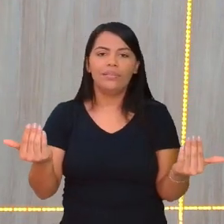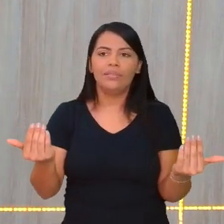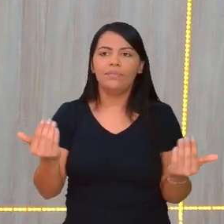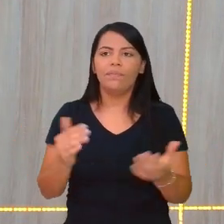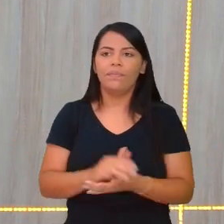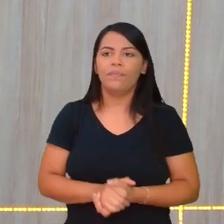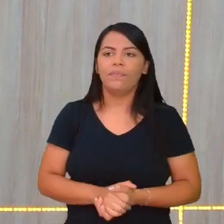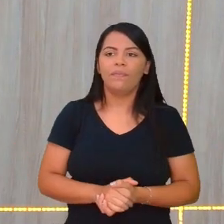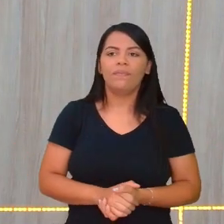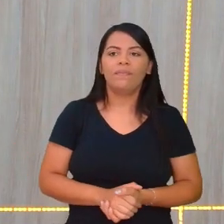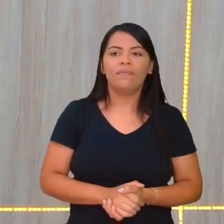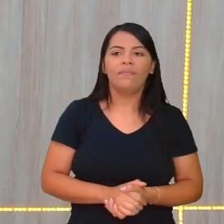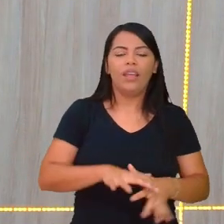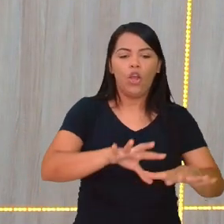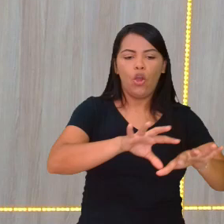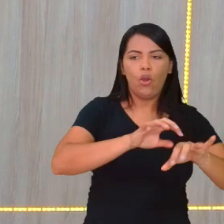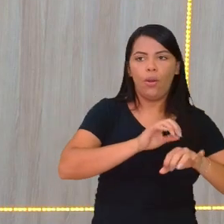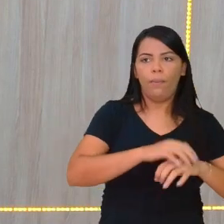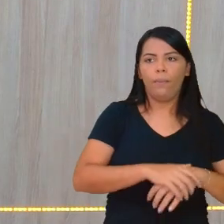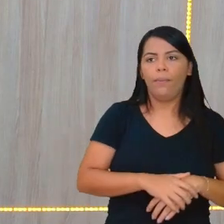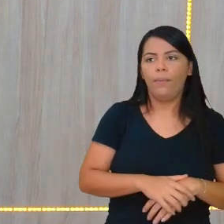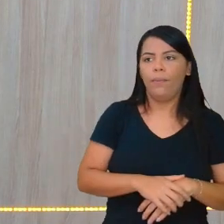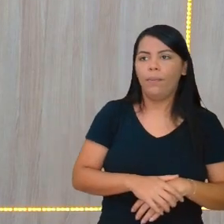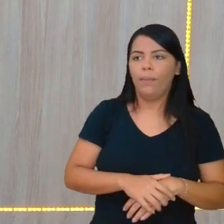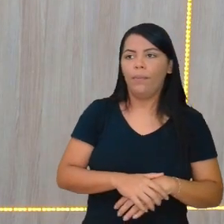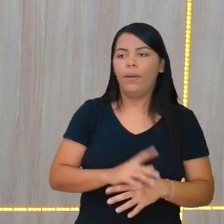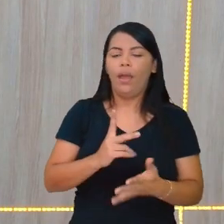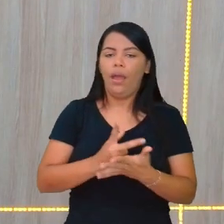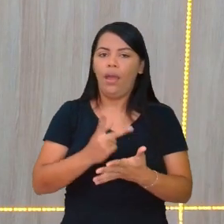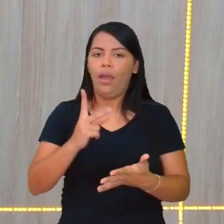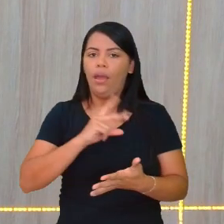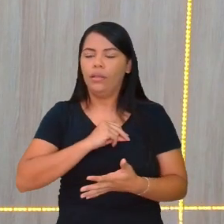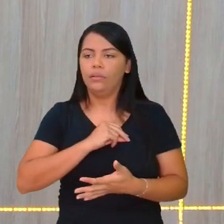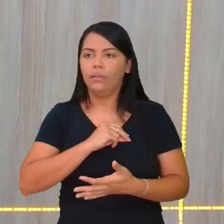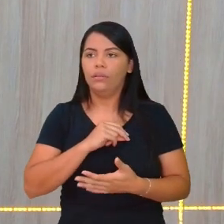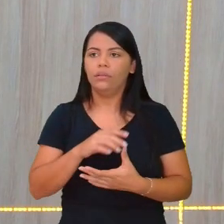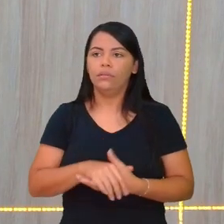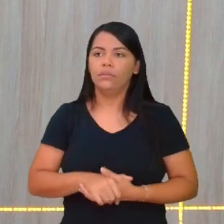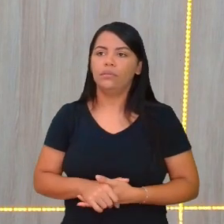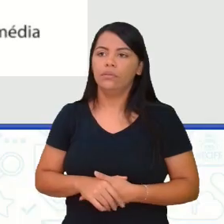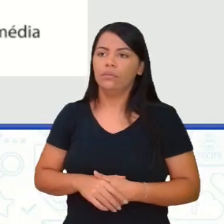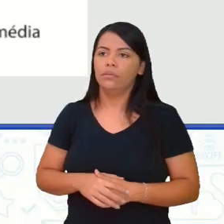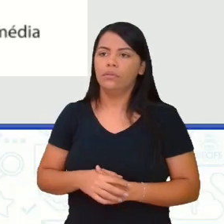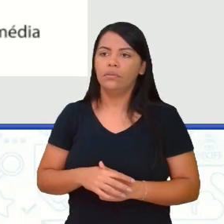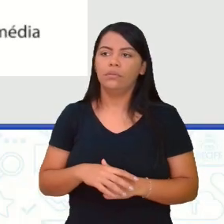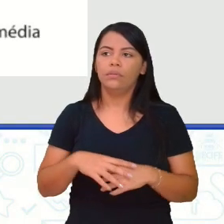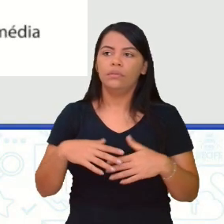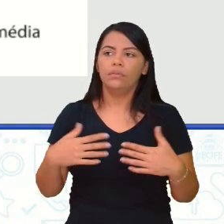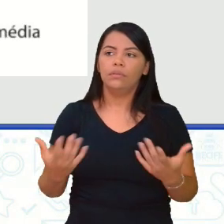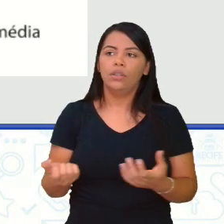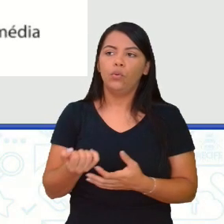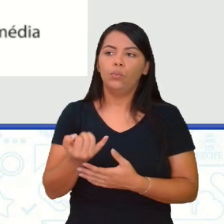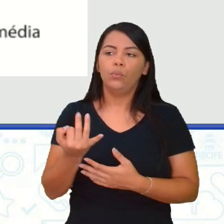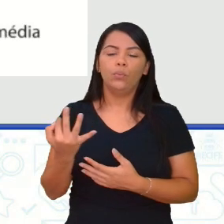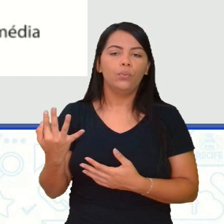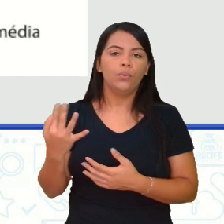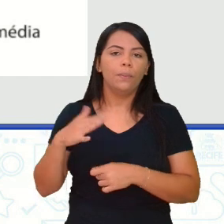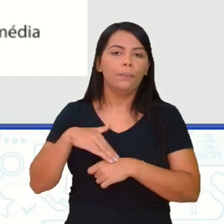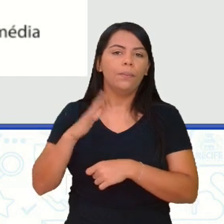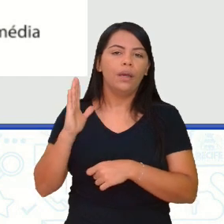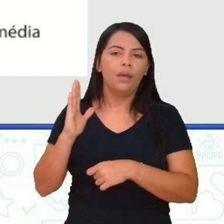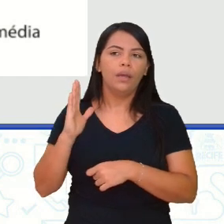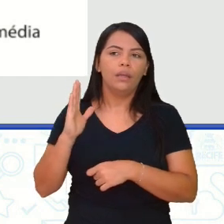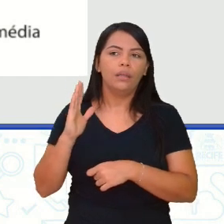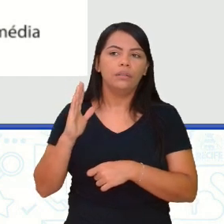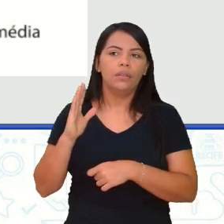Maior número de casos. Opa, aqui. Maior número de casos. Quanto maior for